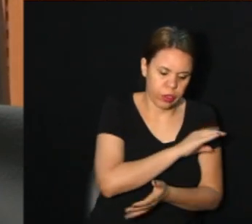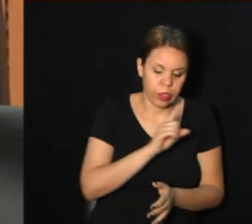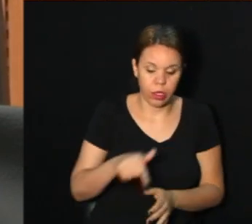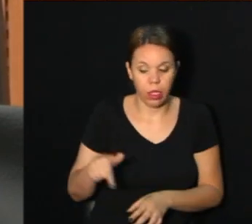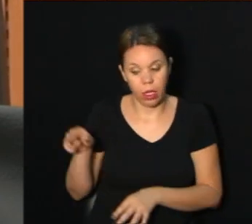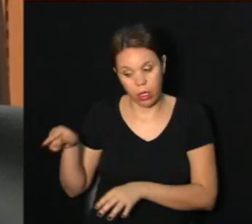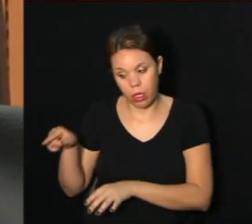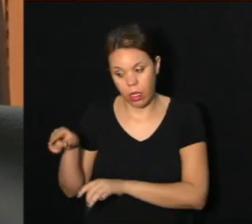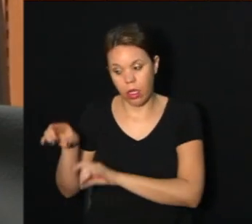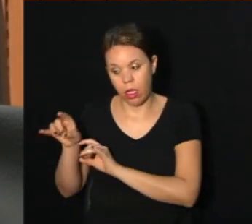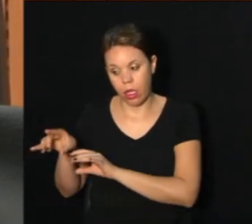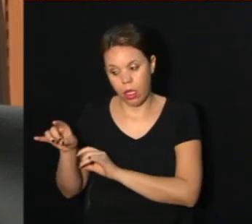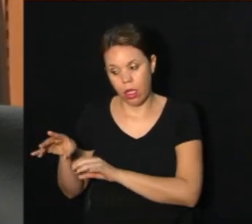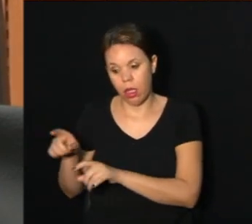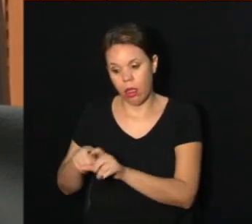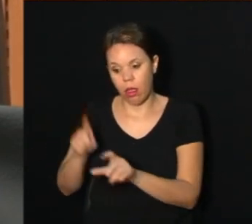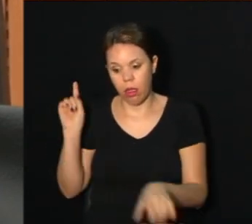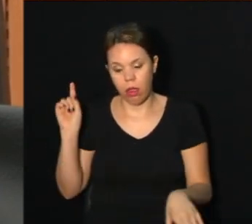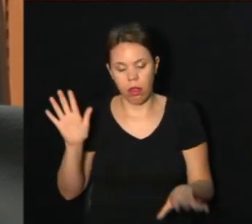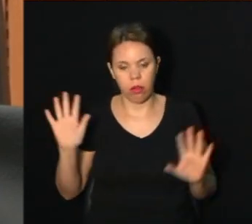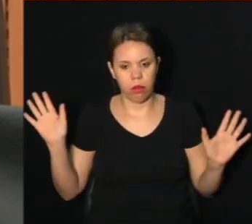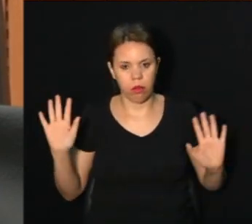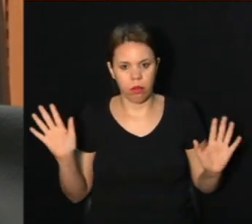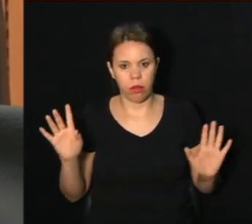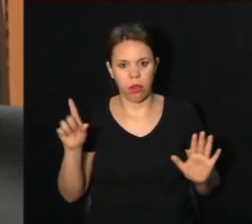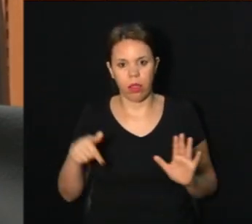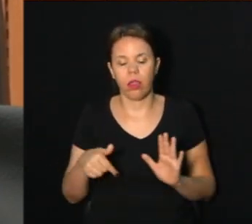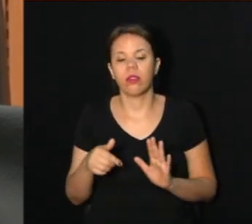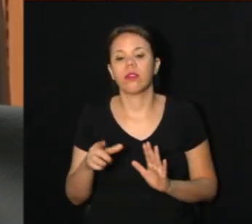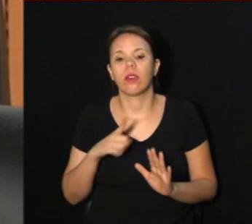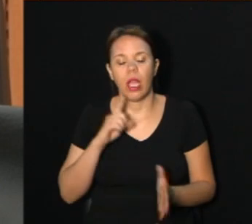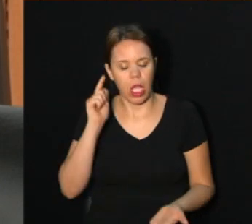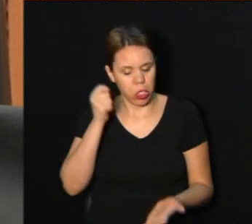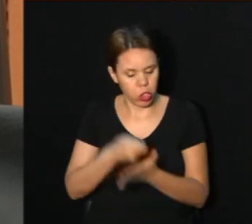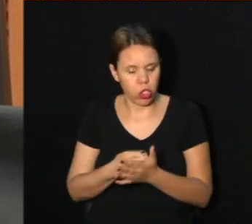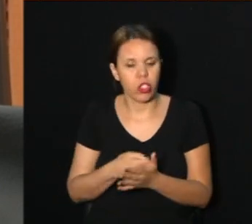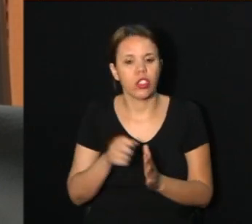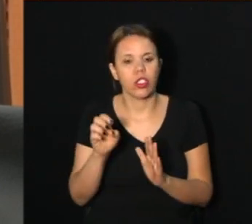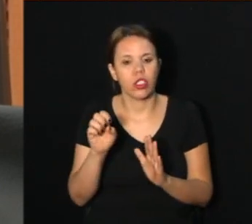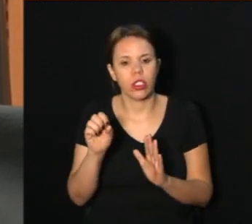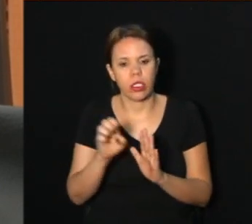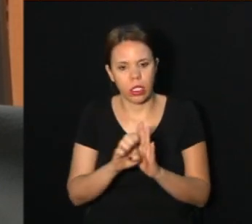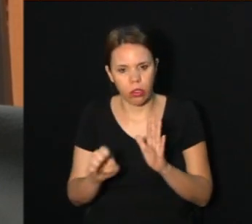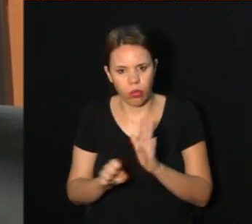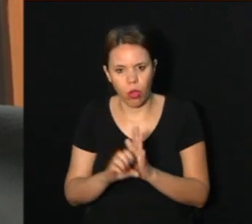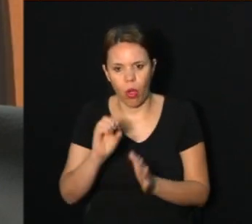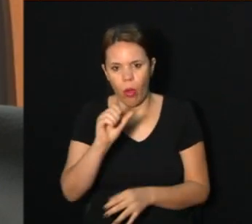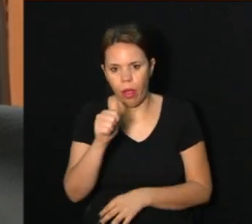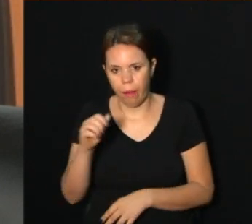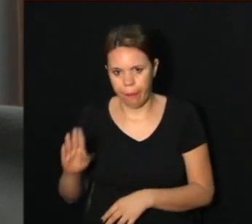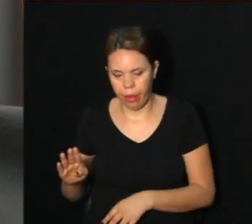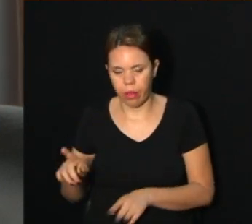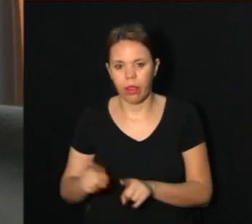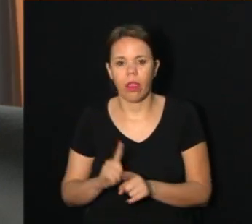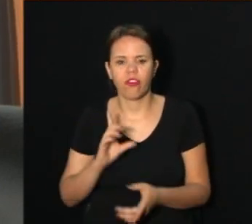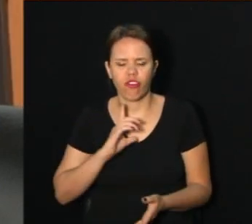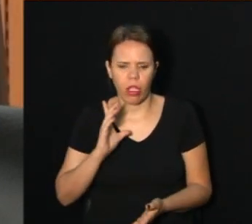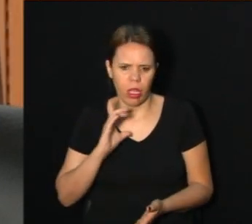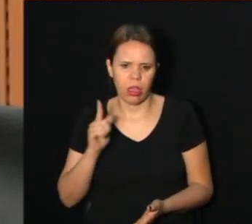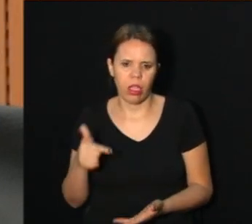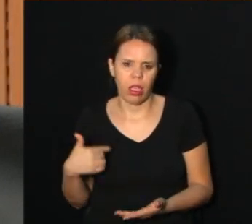técnica. Isso é garantido pelo Estatuto da OAB, já existe e vai continuar existindo no âmbito da Procuradoria-Geral do